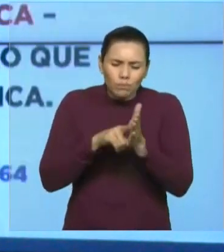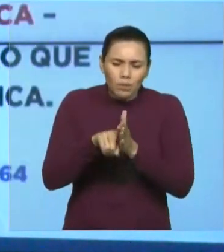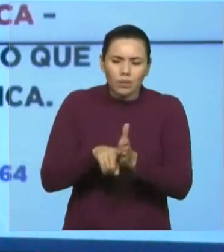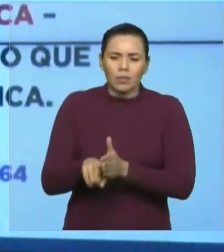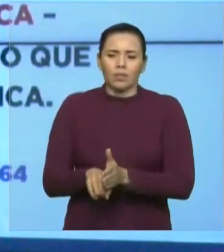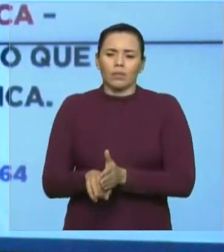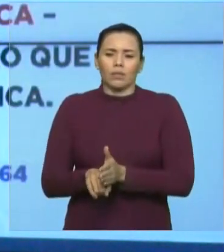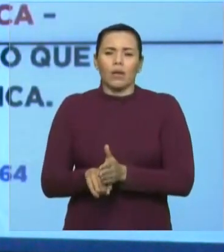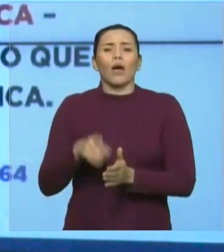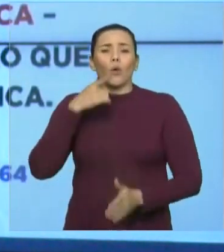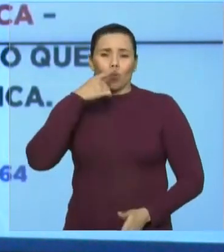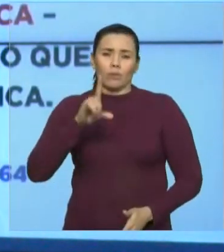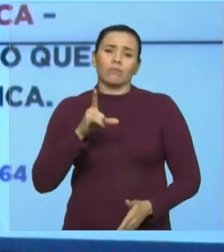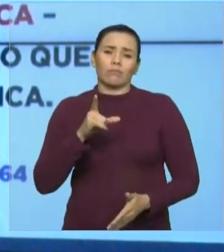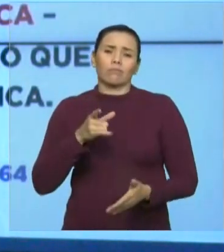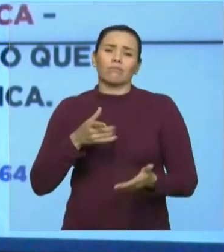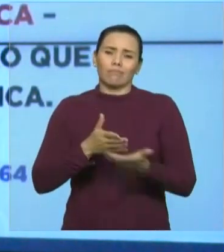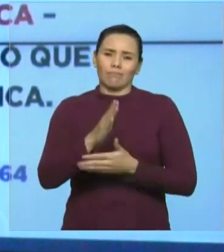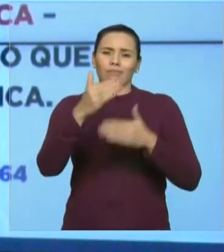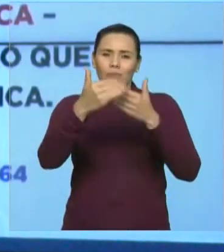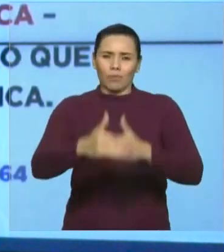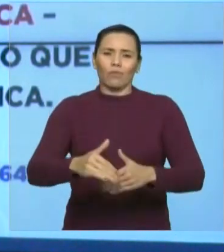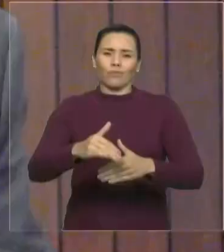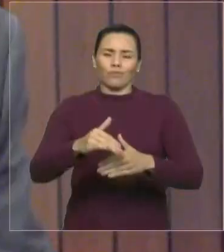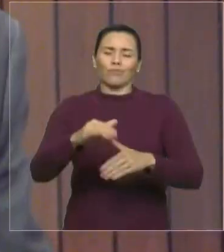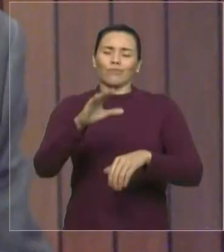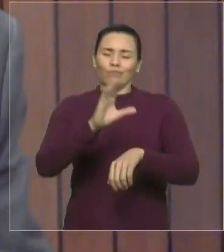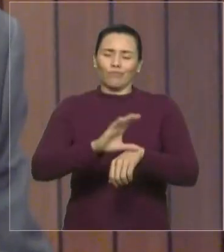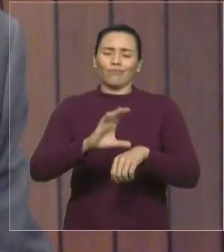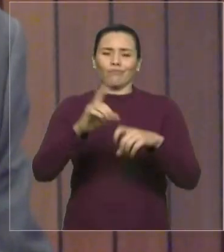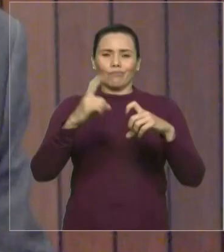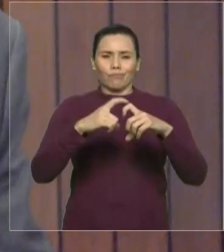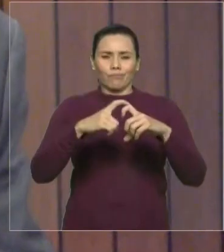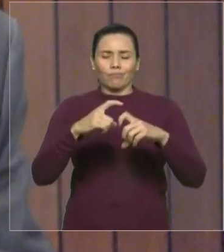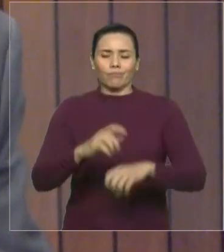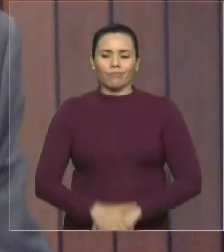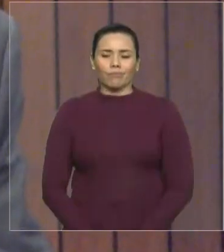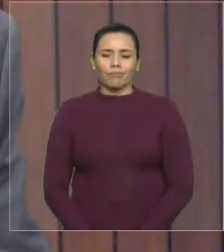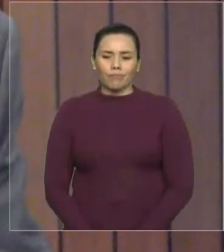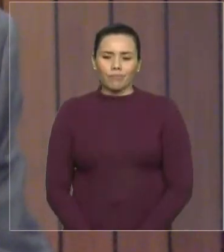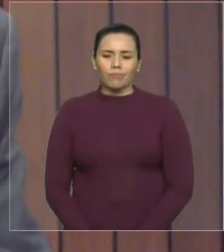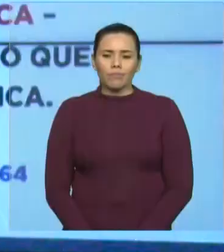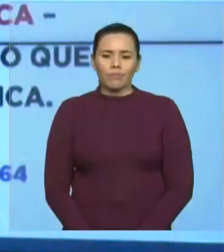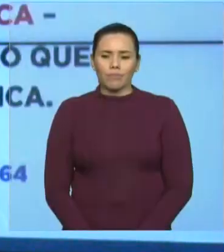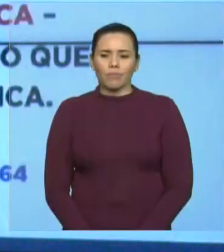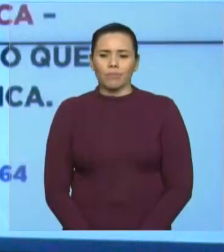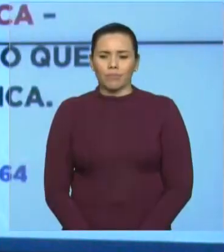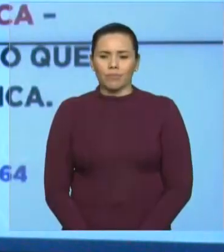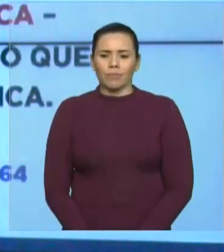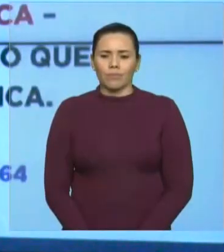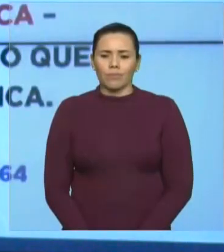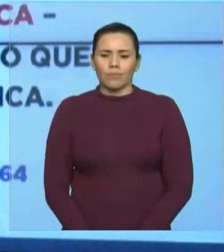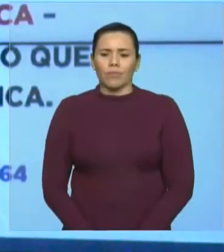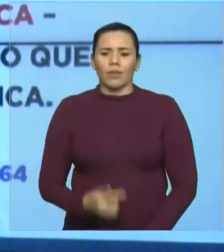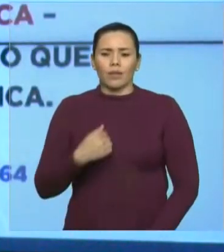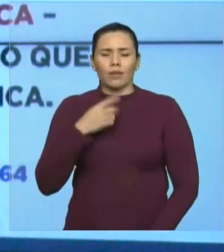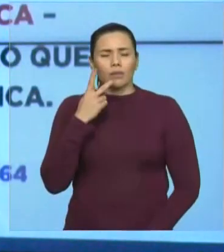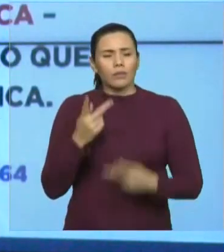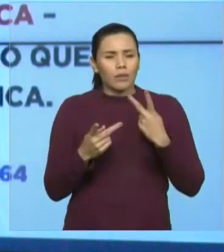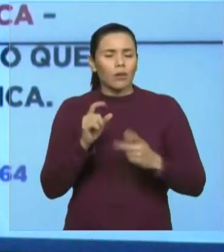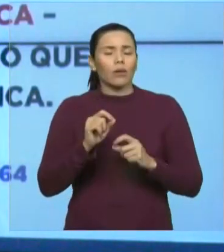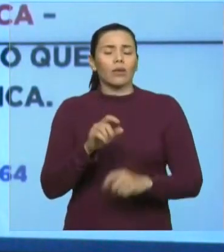Travou aqui? Pronto. O que eu falava da congeneridade, bem aqui, tem se julgado essa ADI a